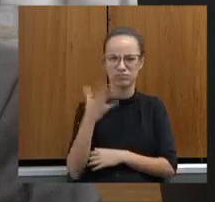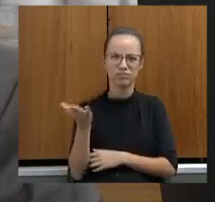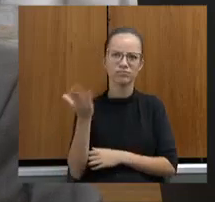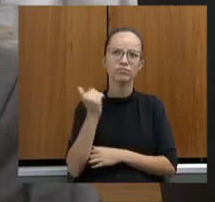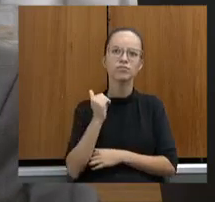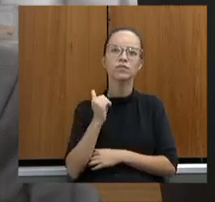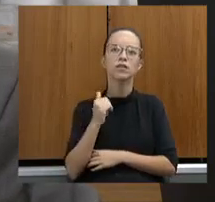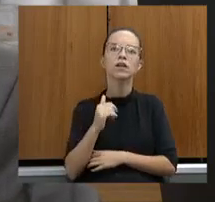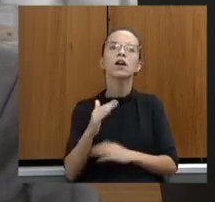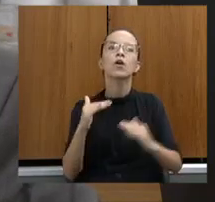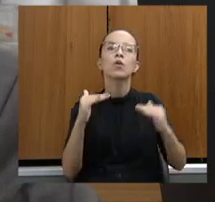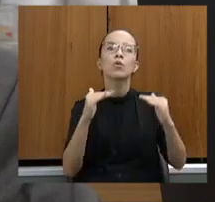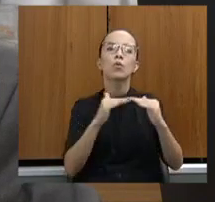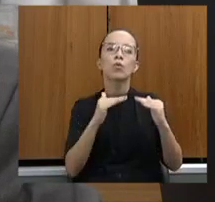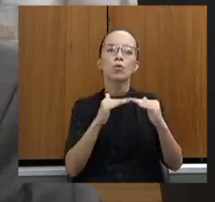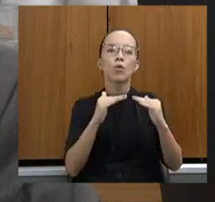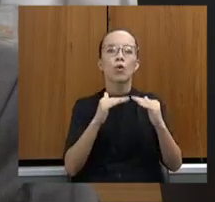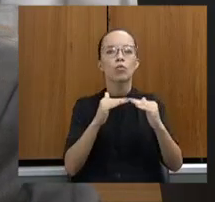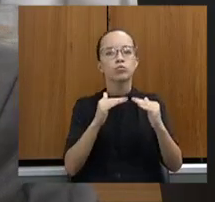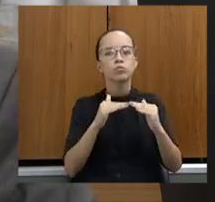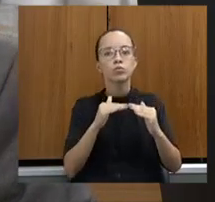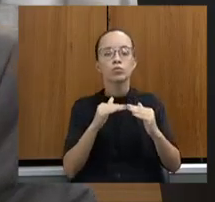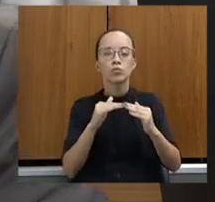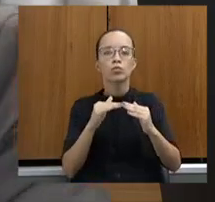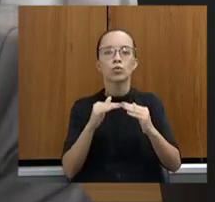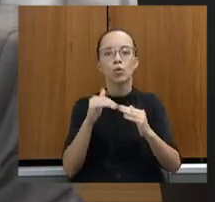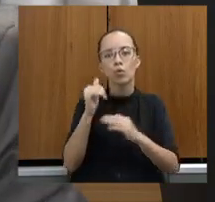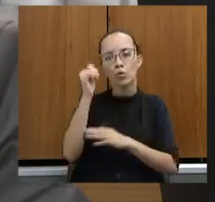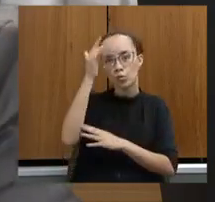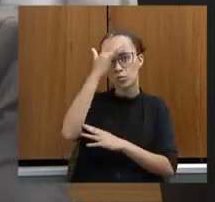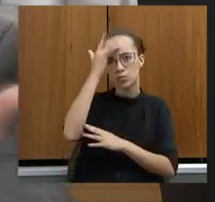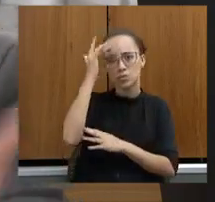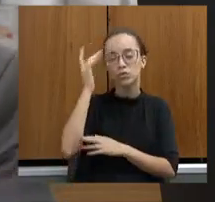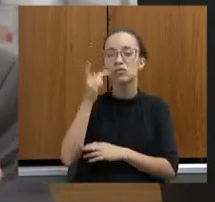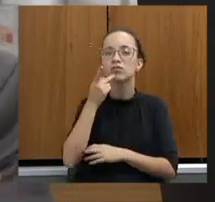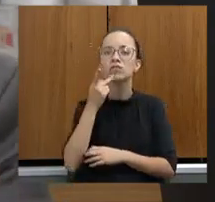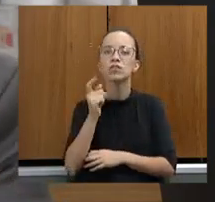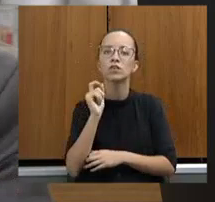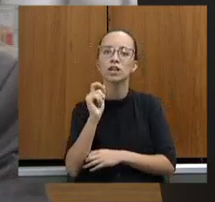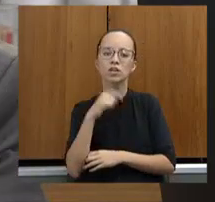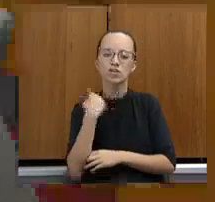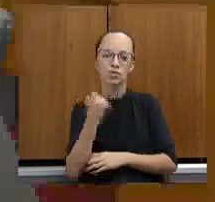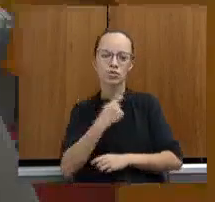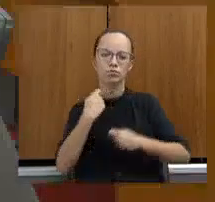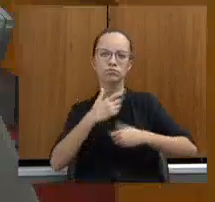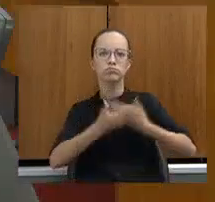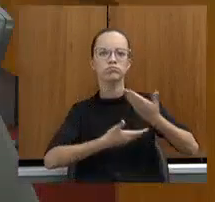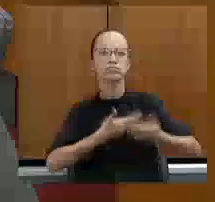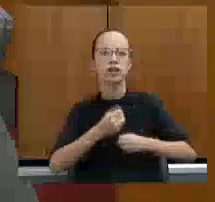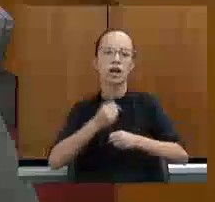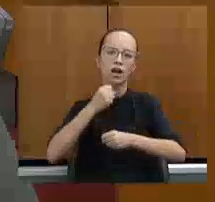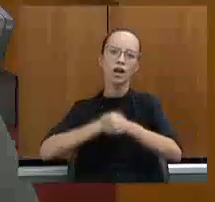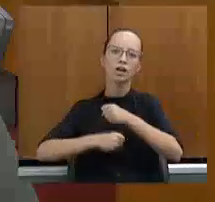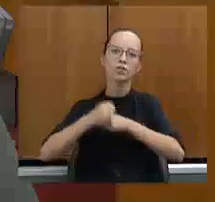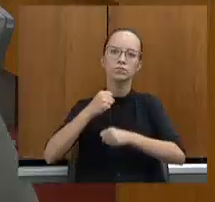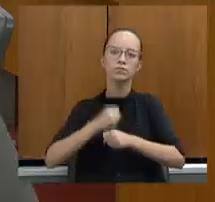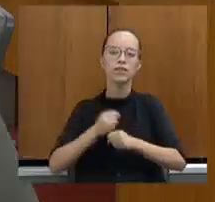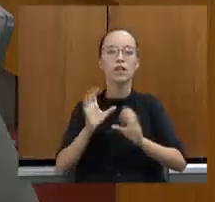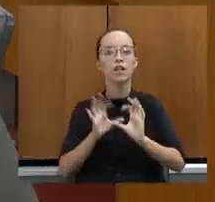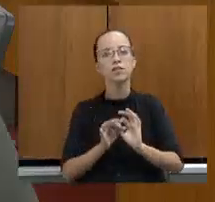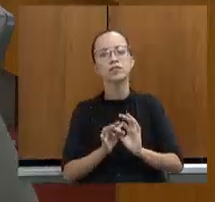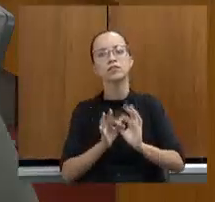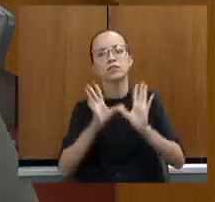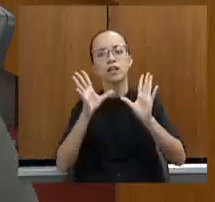concordo com o pai da fala do ar bexi Nós também temos que trabalhar para buscar as condições mas nós fizemos lá no passado fizemos com autorização